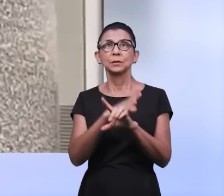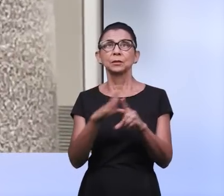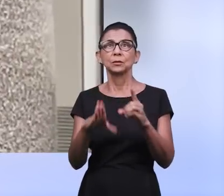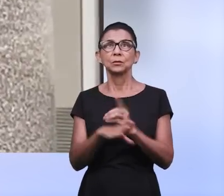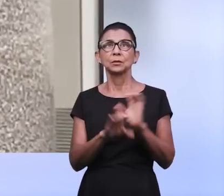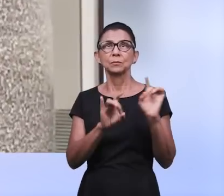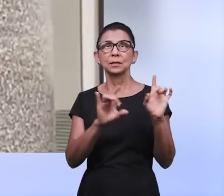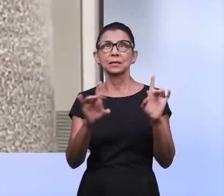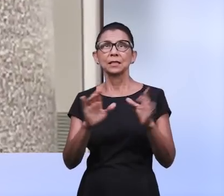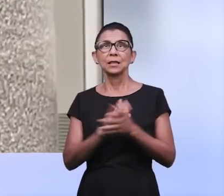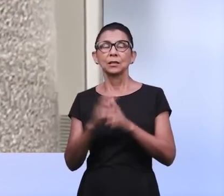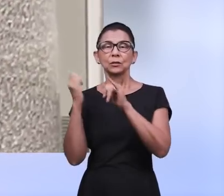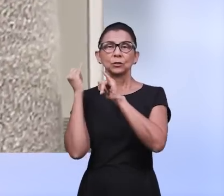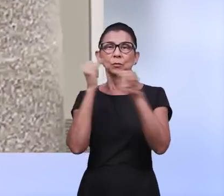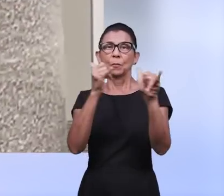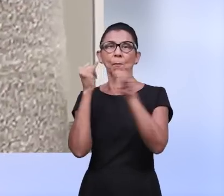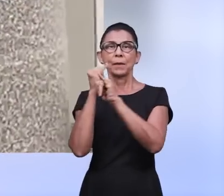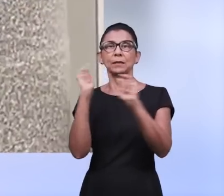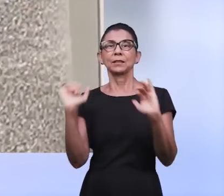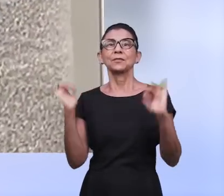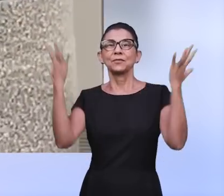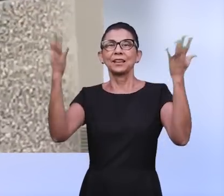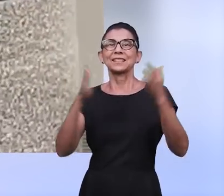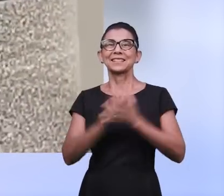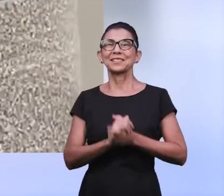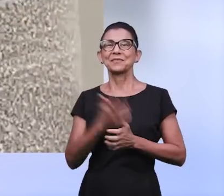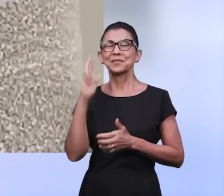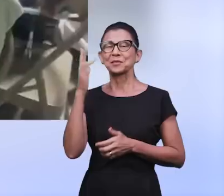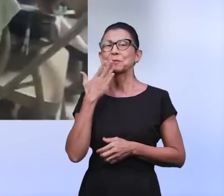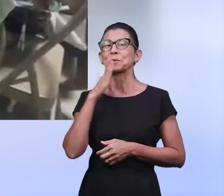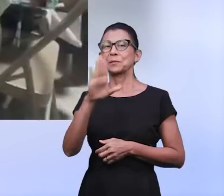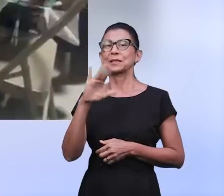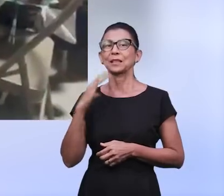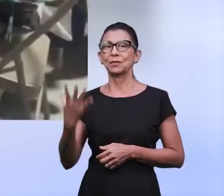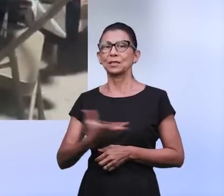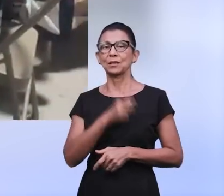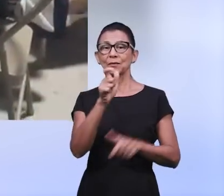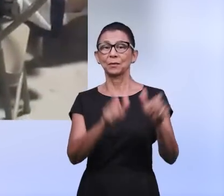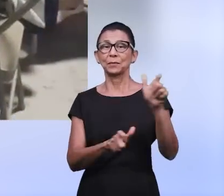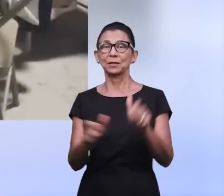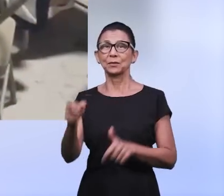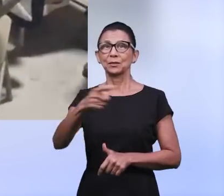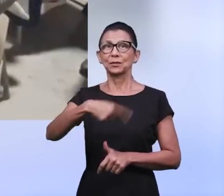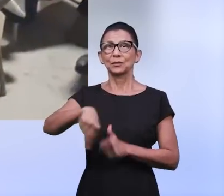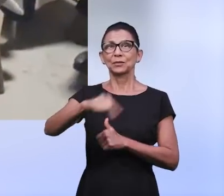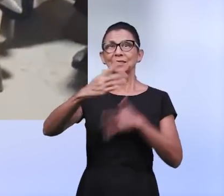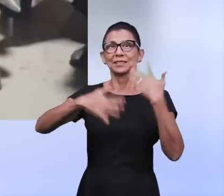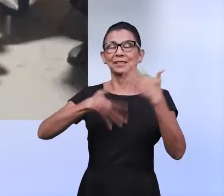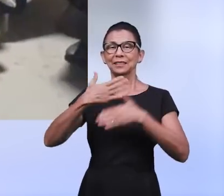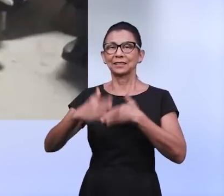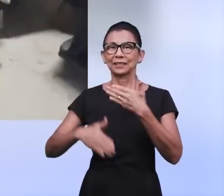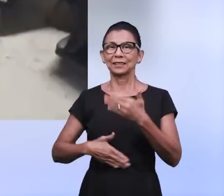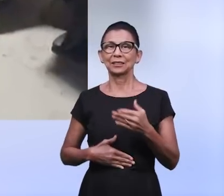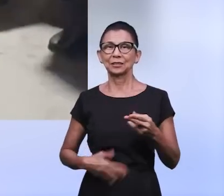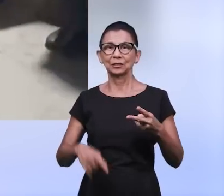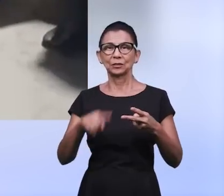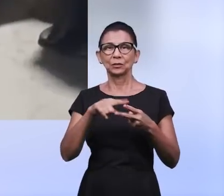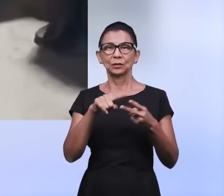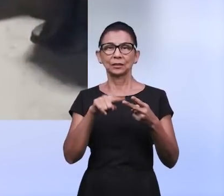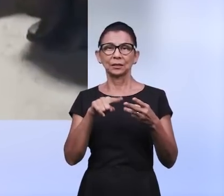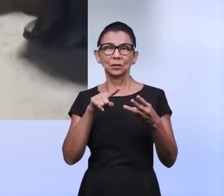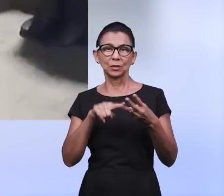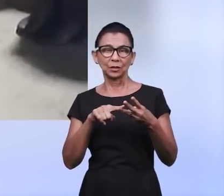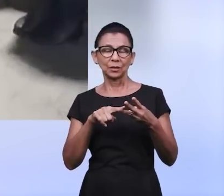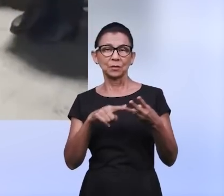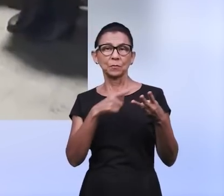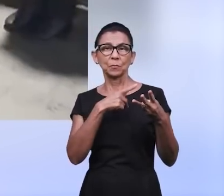Festas do ano passado. O Senhor prometeu salvação de mais vidas e houve grande alegria entre os irmãos. Os pastores Gilton Rodrigues e Jairo